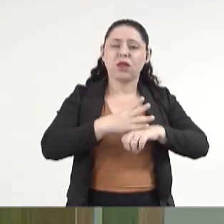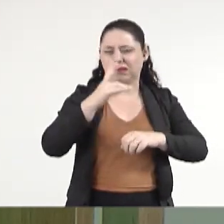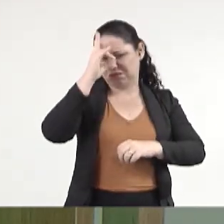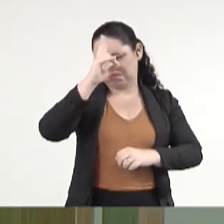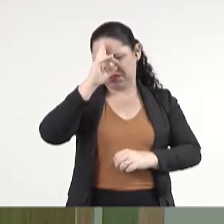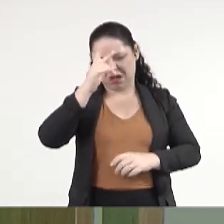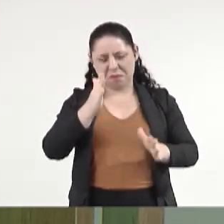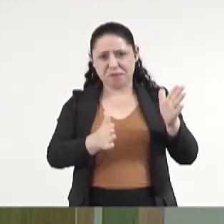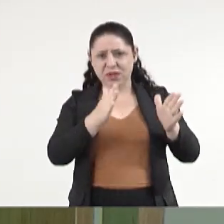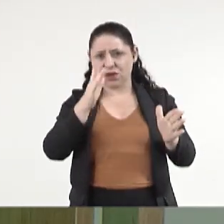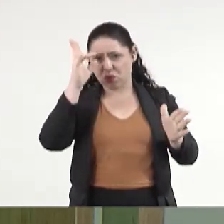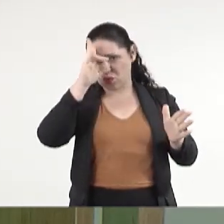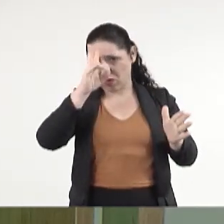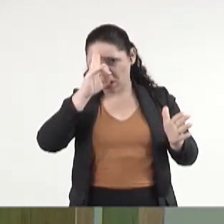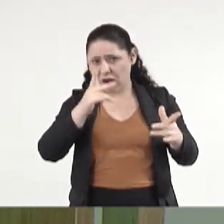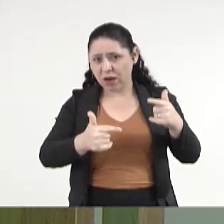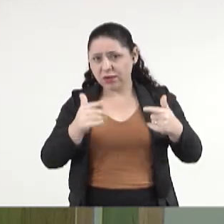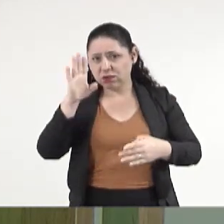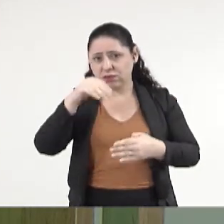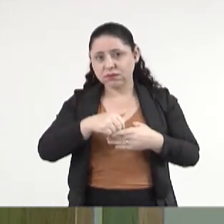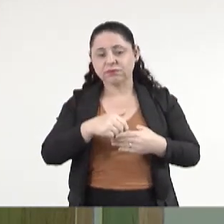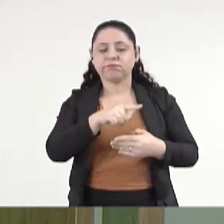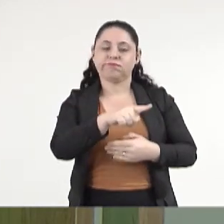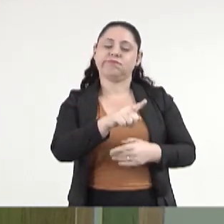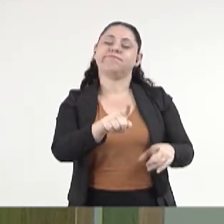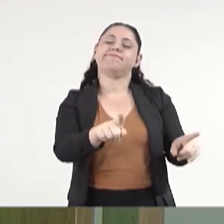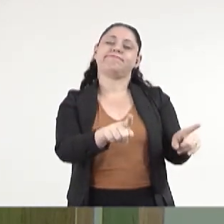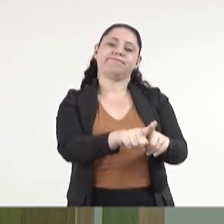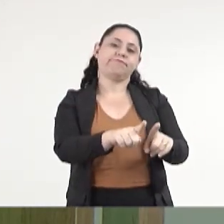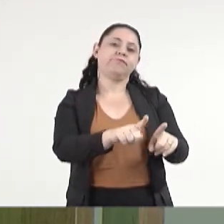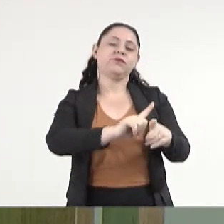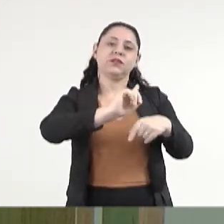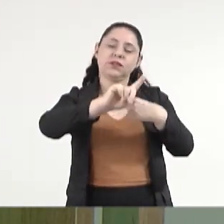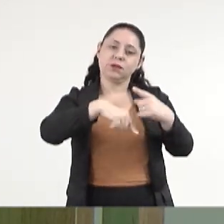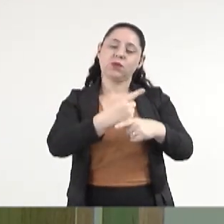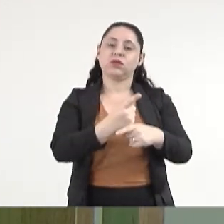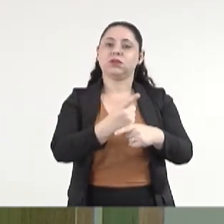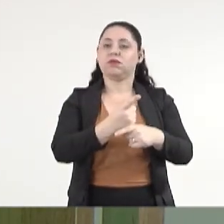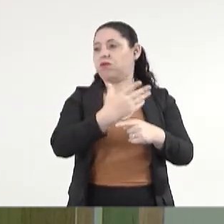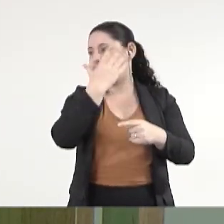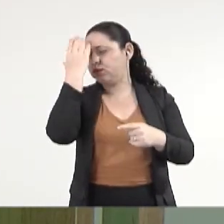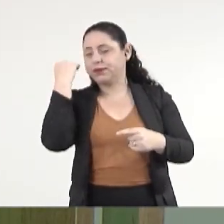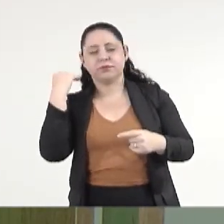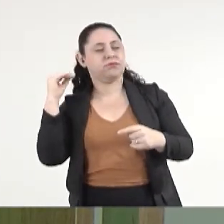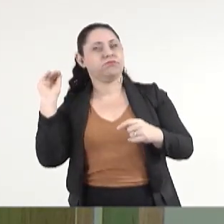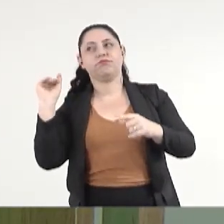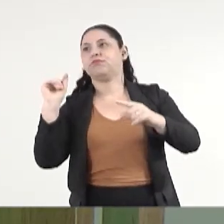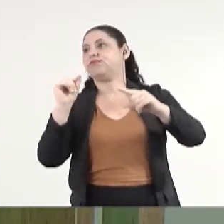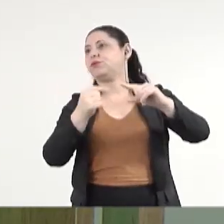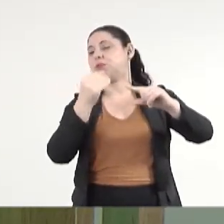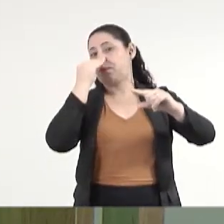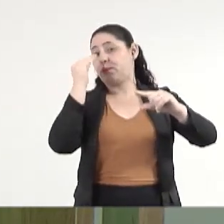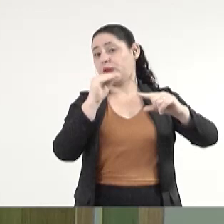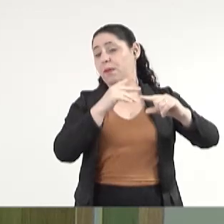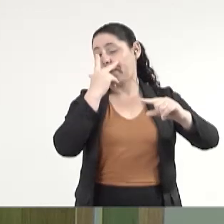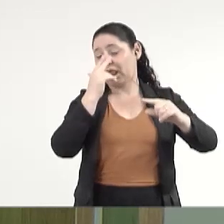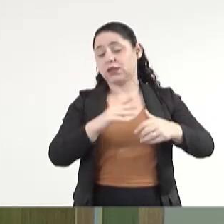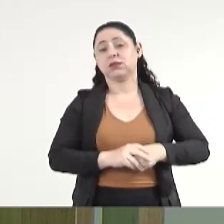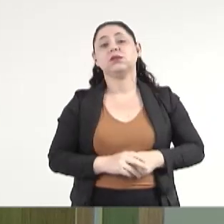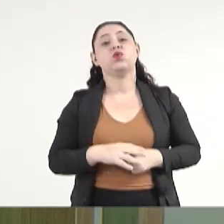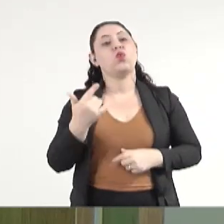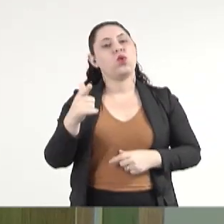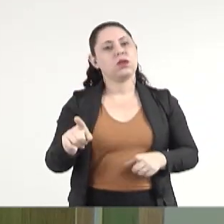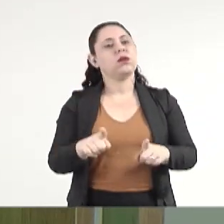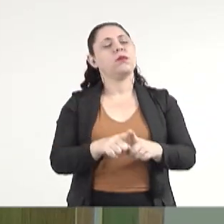não é lembrada no período eleitoral, então ela também, pós-eleição, menos ainda, né? Outra coisa que a gente